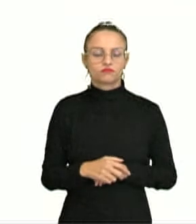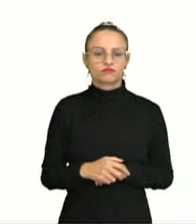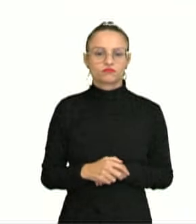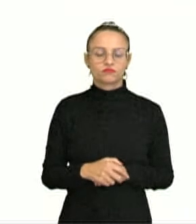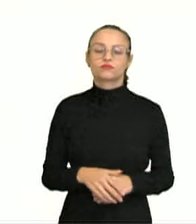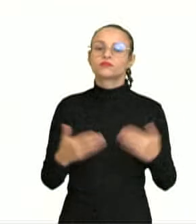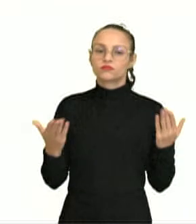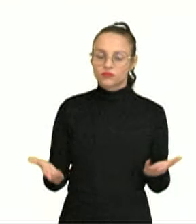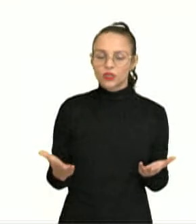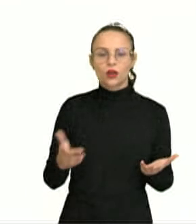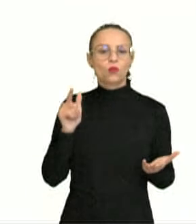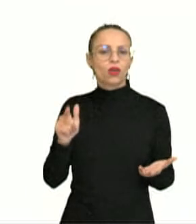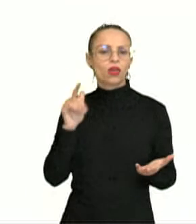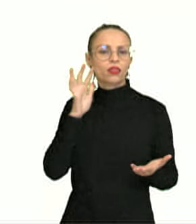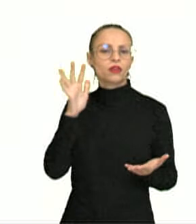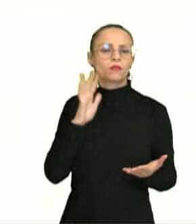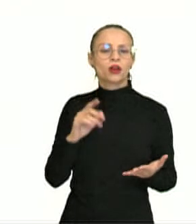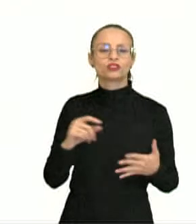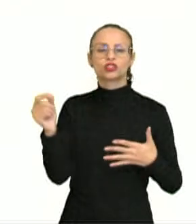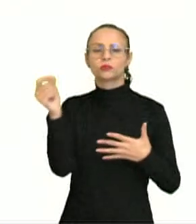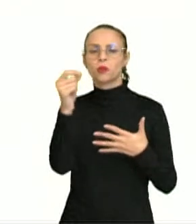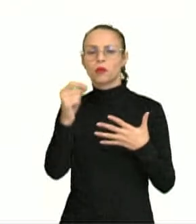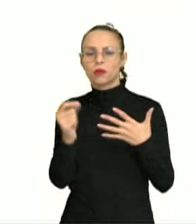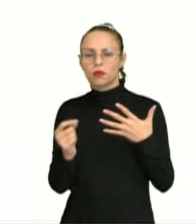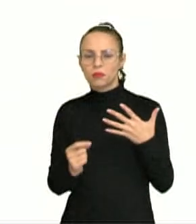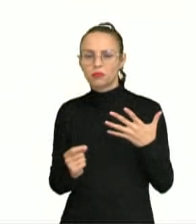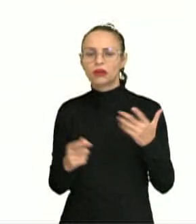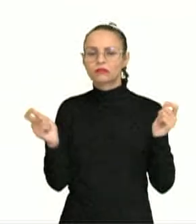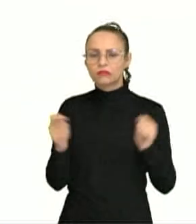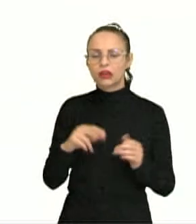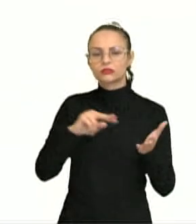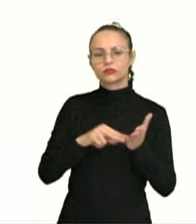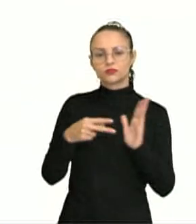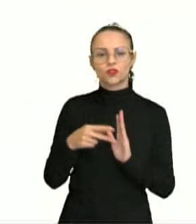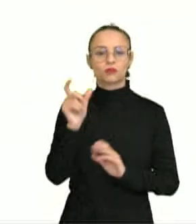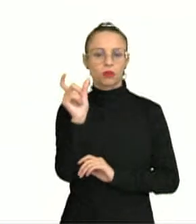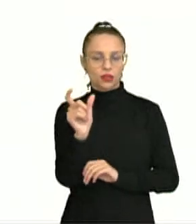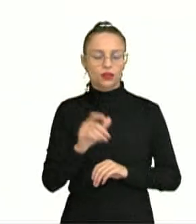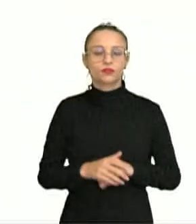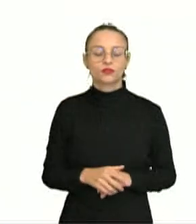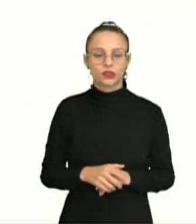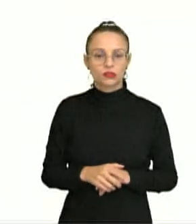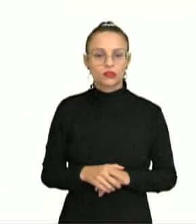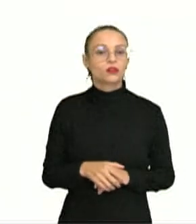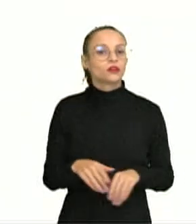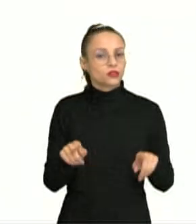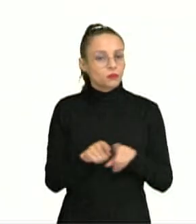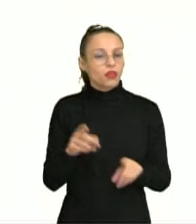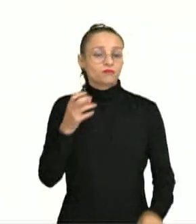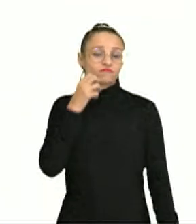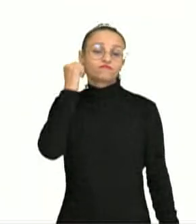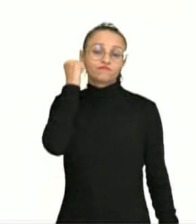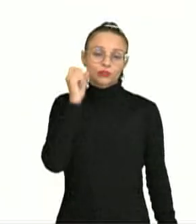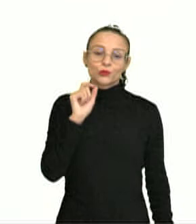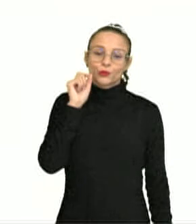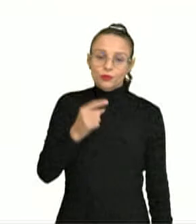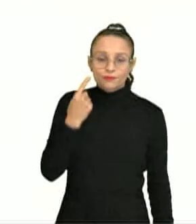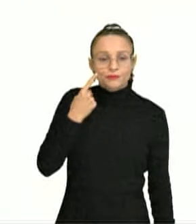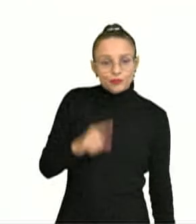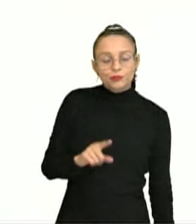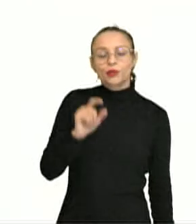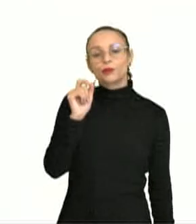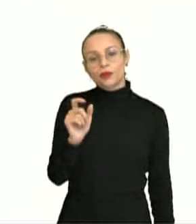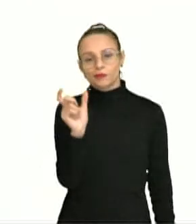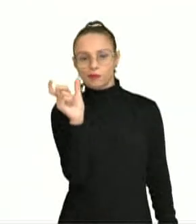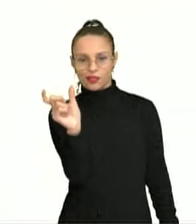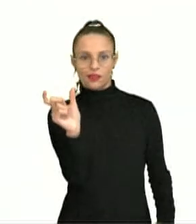Então, ele imagina inúmeras aplicações do termo, né? Dentre elas, ele se decepciona daí ao descobrir que um